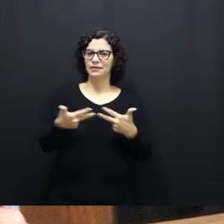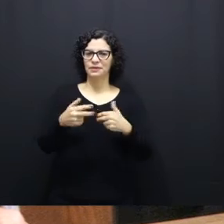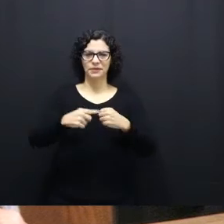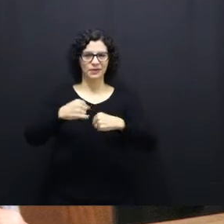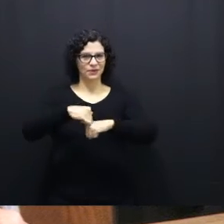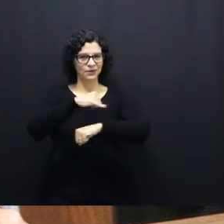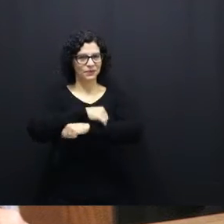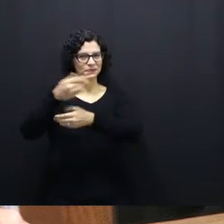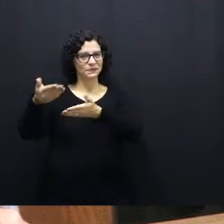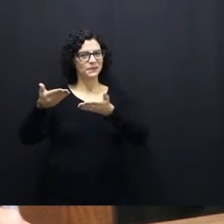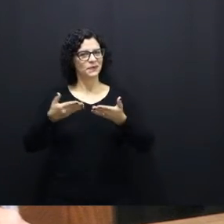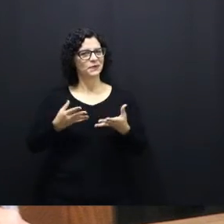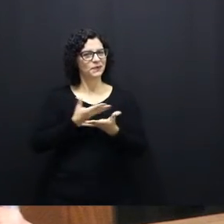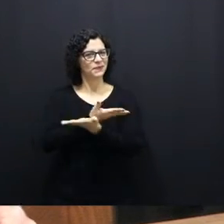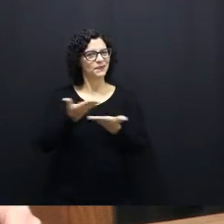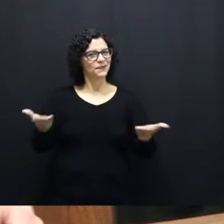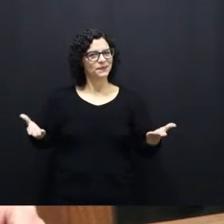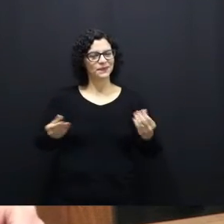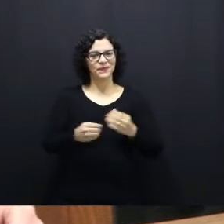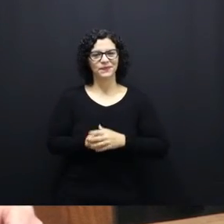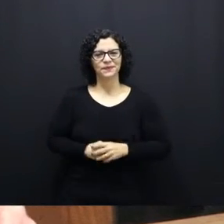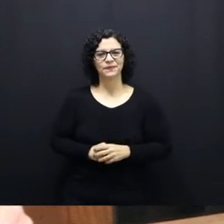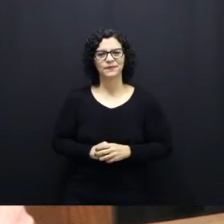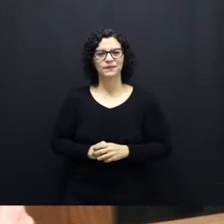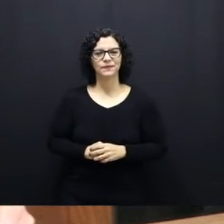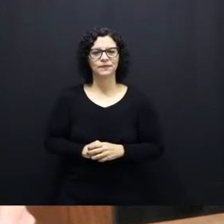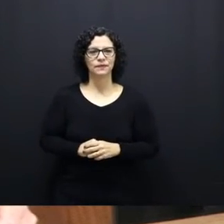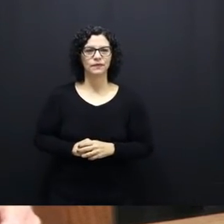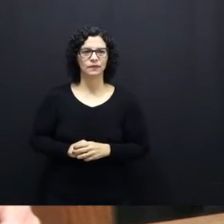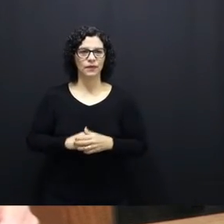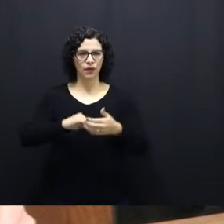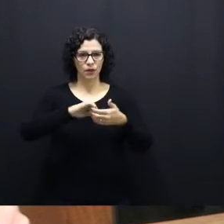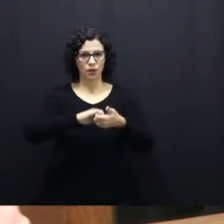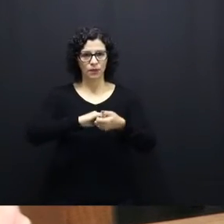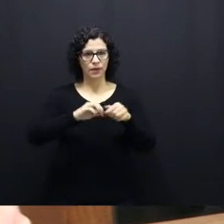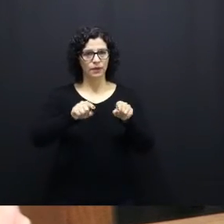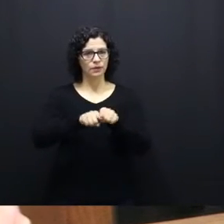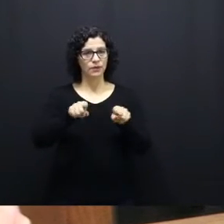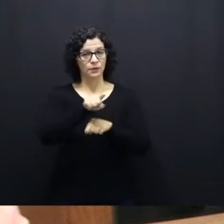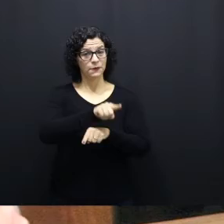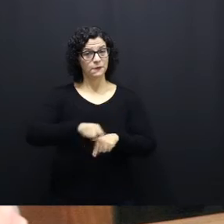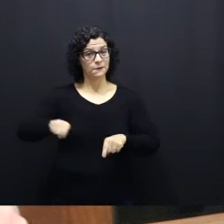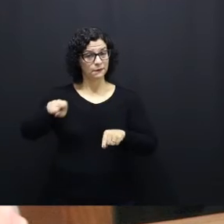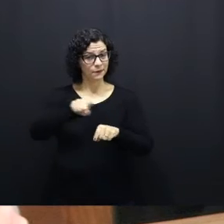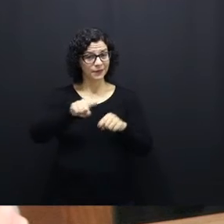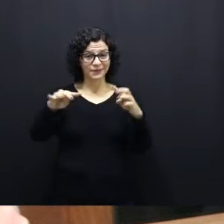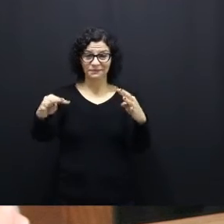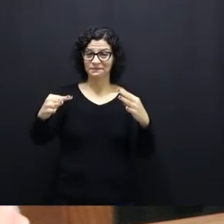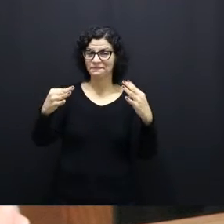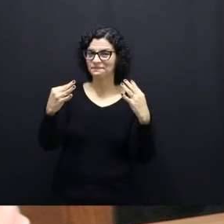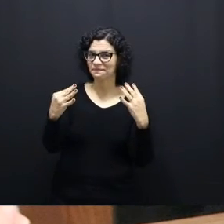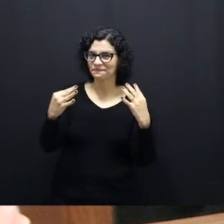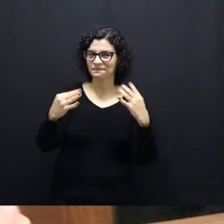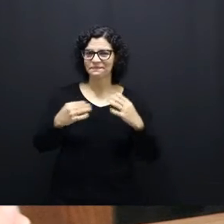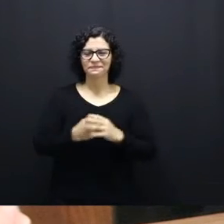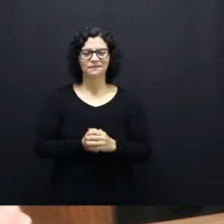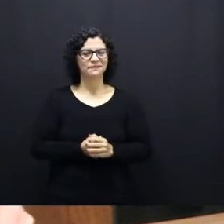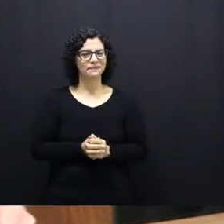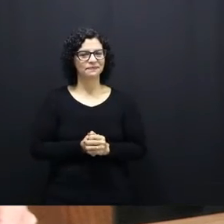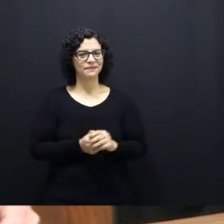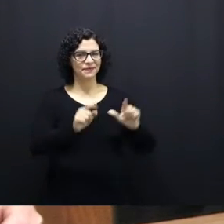sejam muito bem-vindos o comprimento também a todos que nos acompanham é